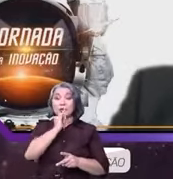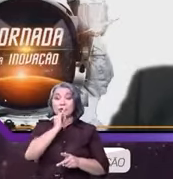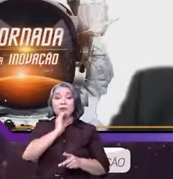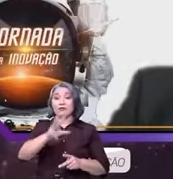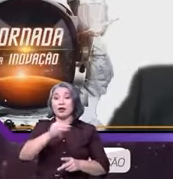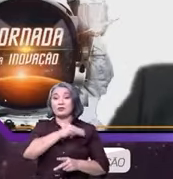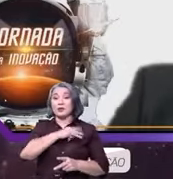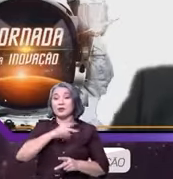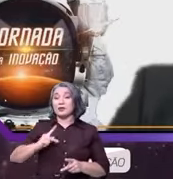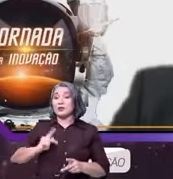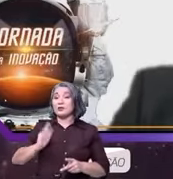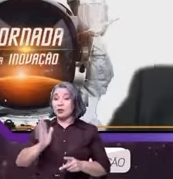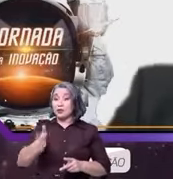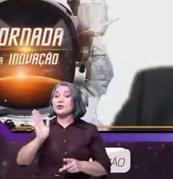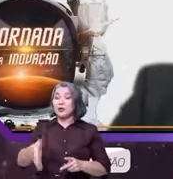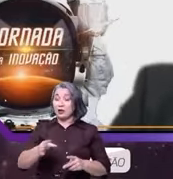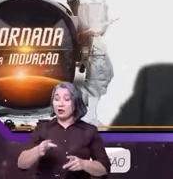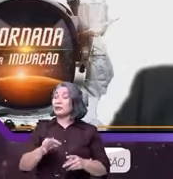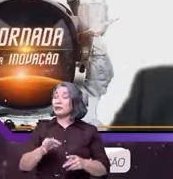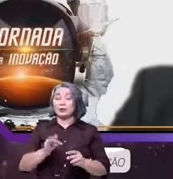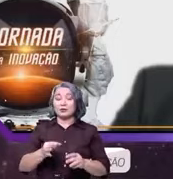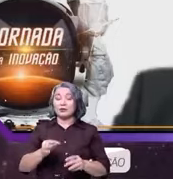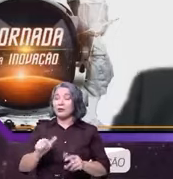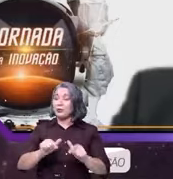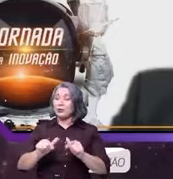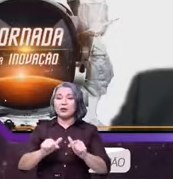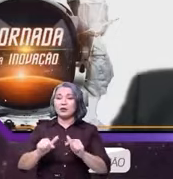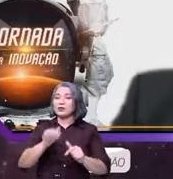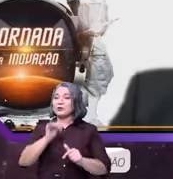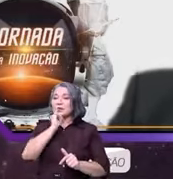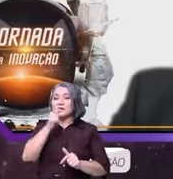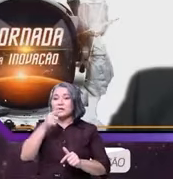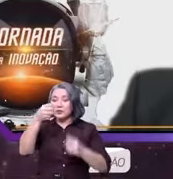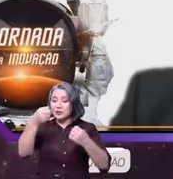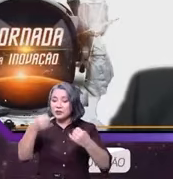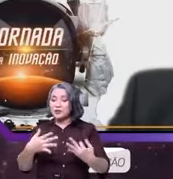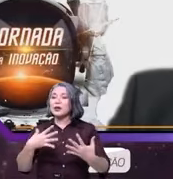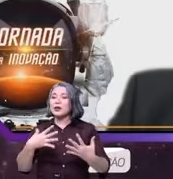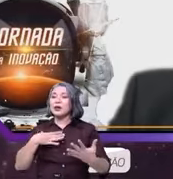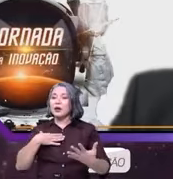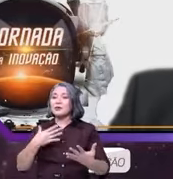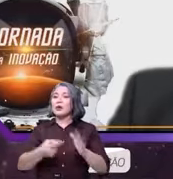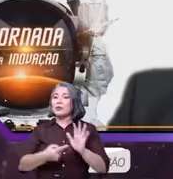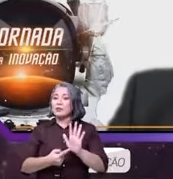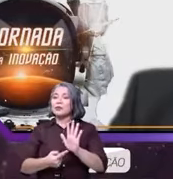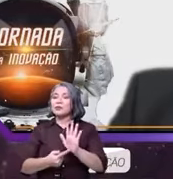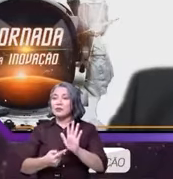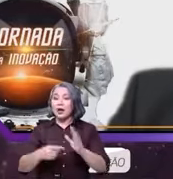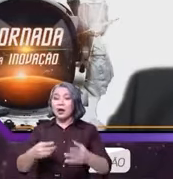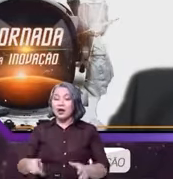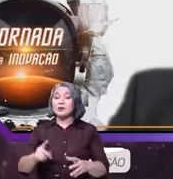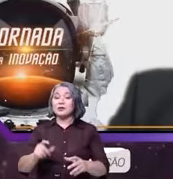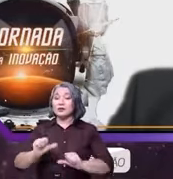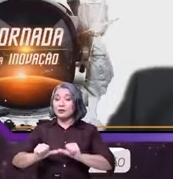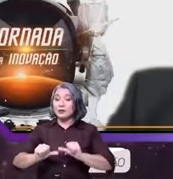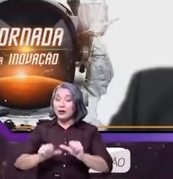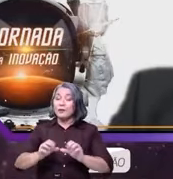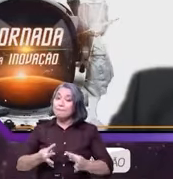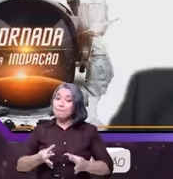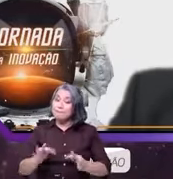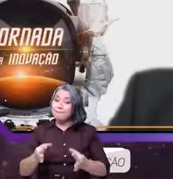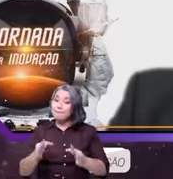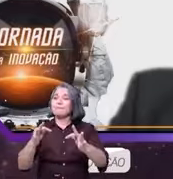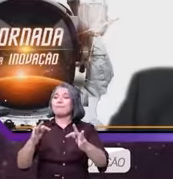públicos estão trabalhando justamente nesse caso, de justamente quebrar um pouco disso e trazer essa modernização,